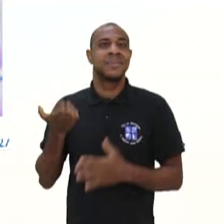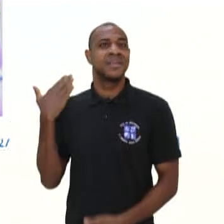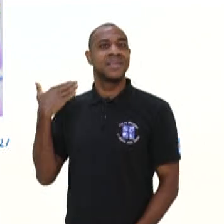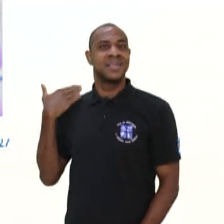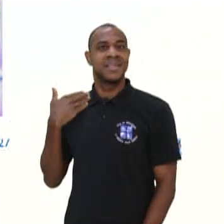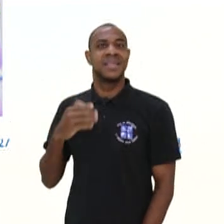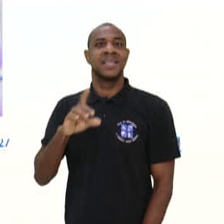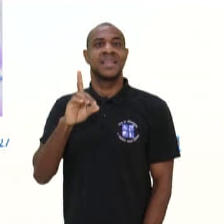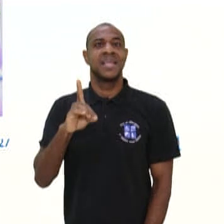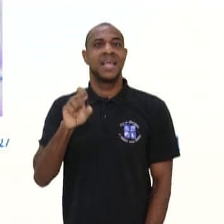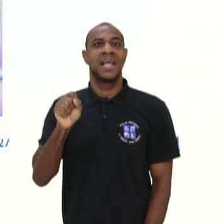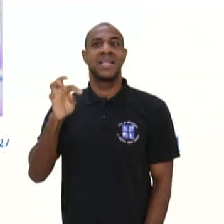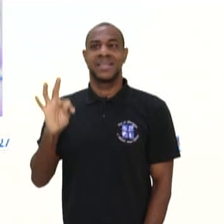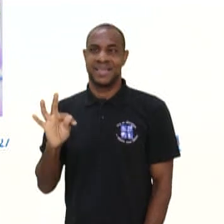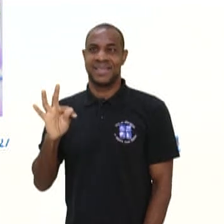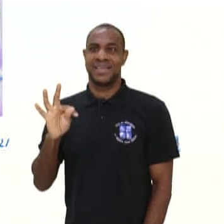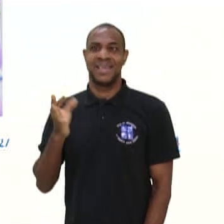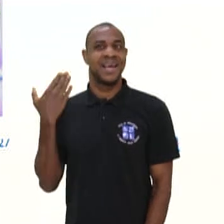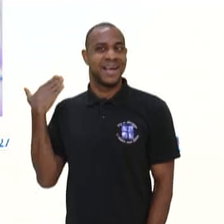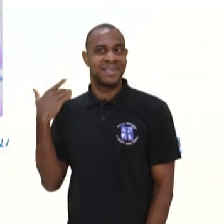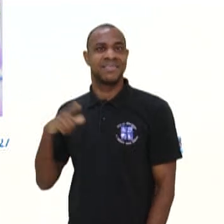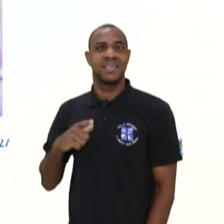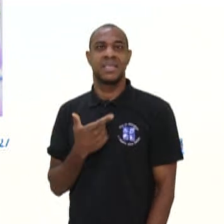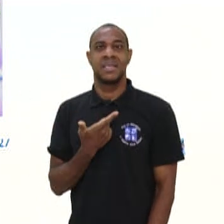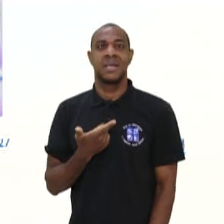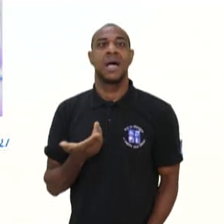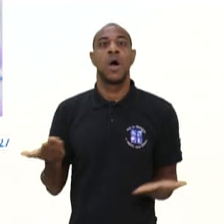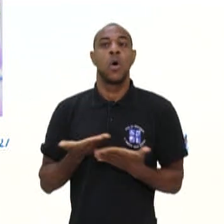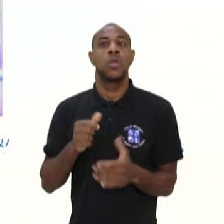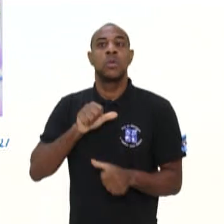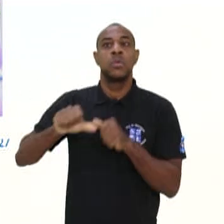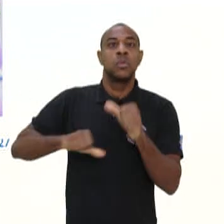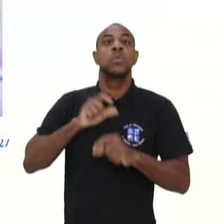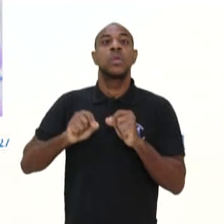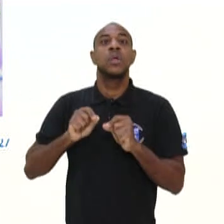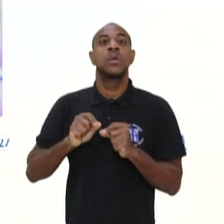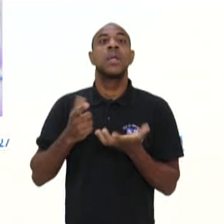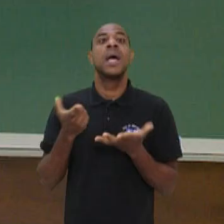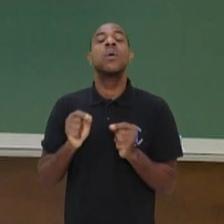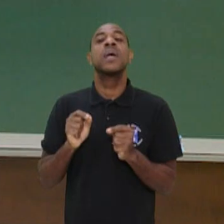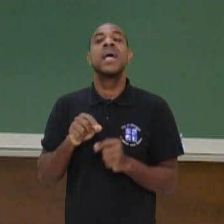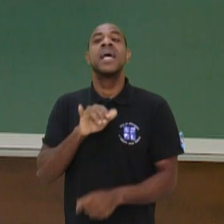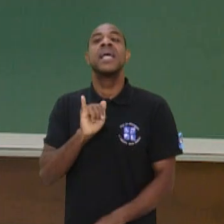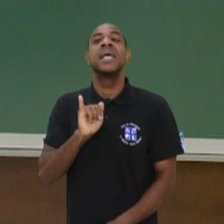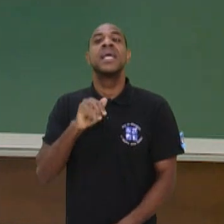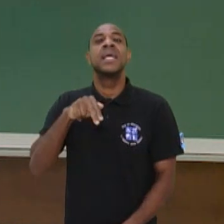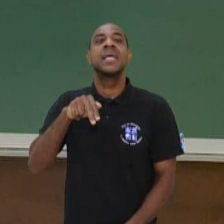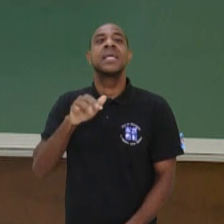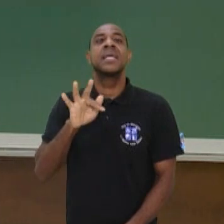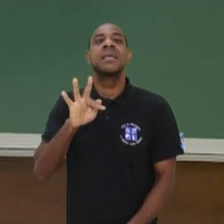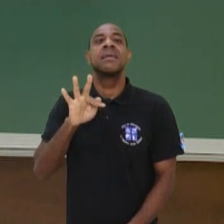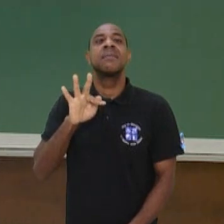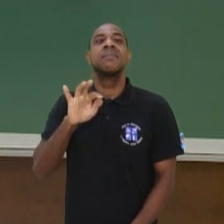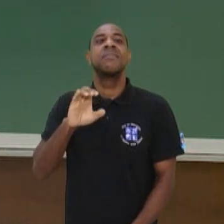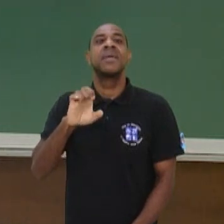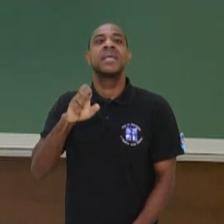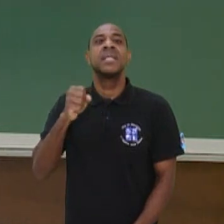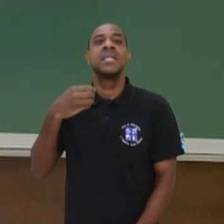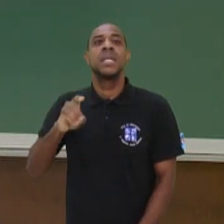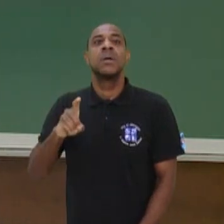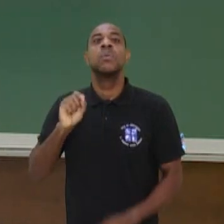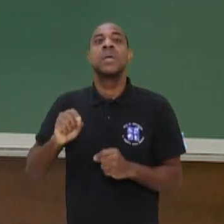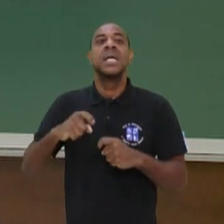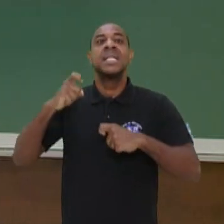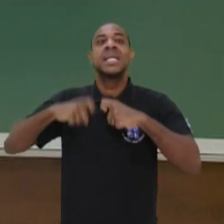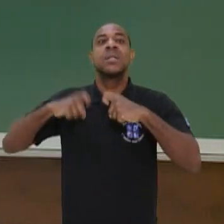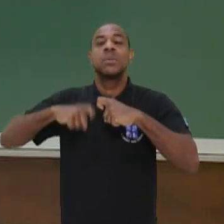sexualmente transmissíveis, as DSTs. Hoje são chamadas infecções, por uma orientação da Organização Mundial da Saúde,